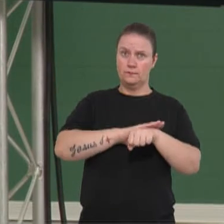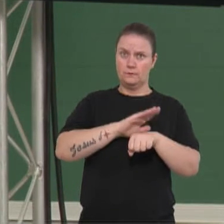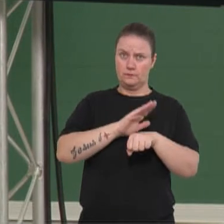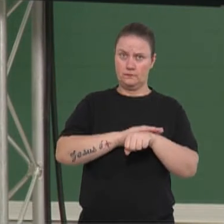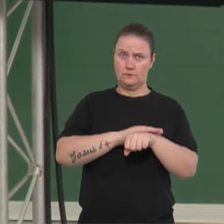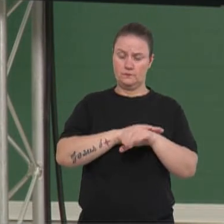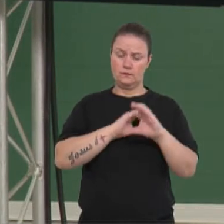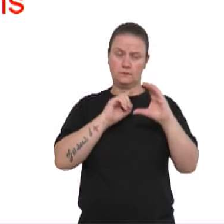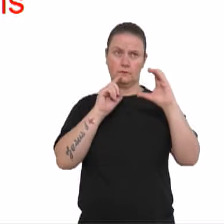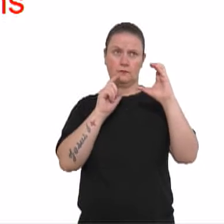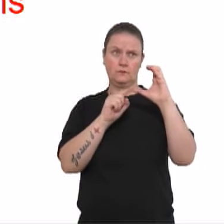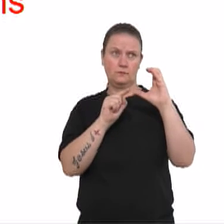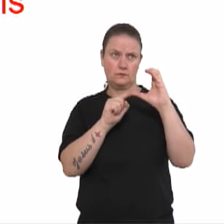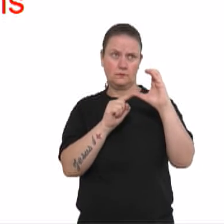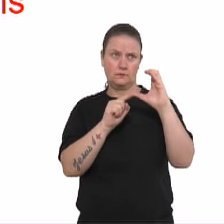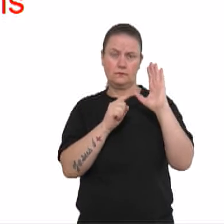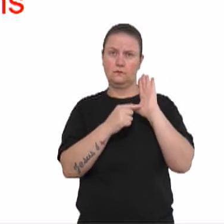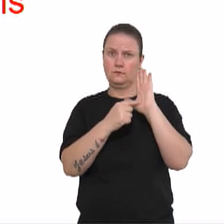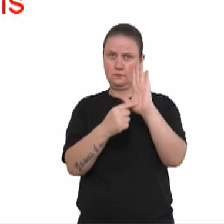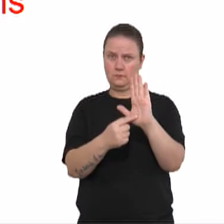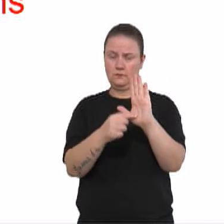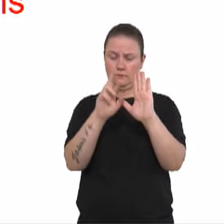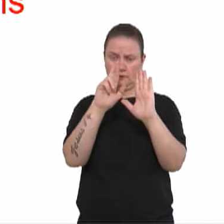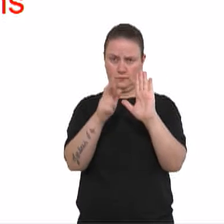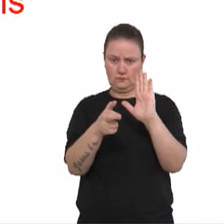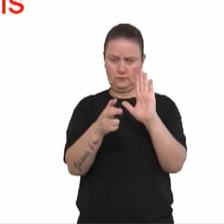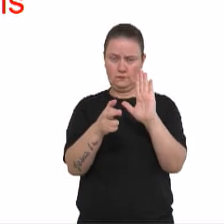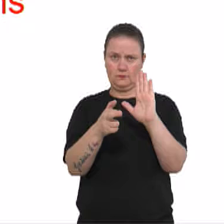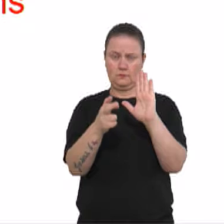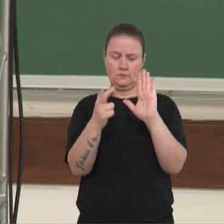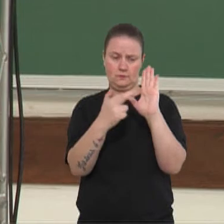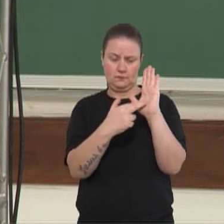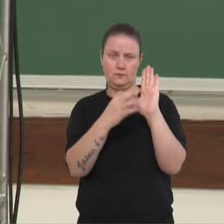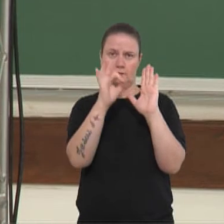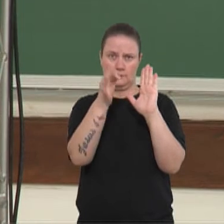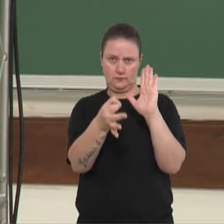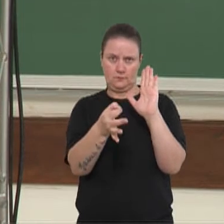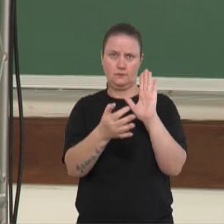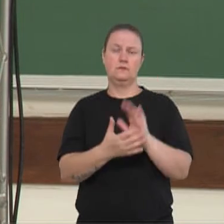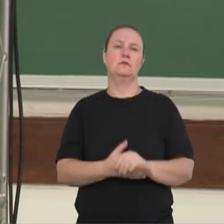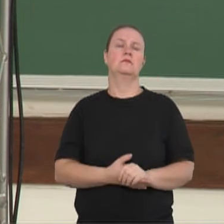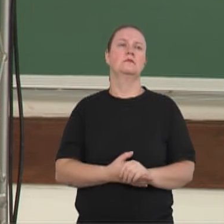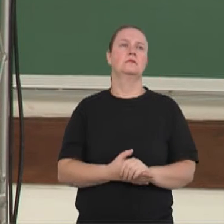a representação na escrita dessa hesitação. Letra C.